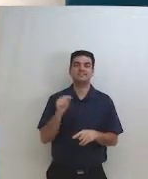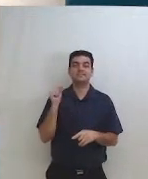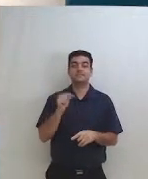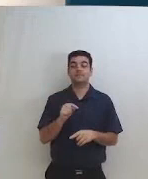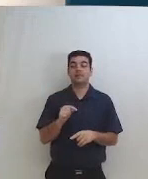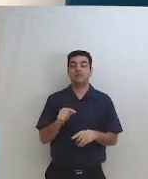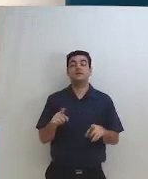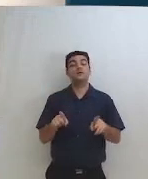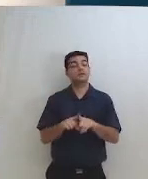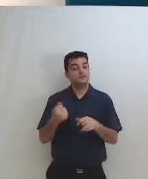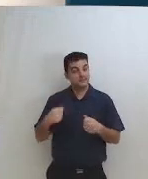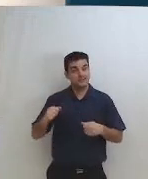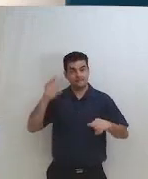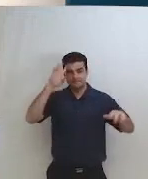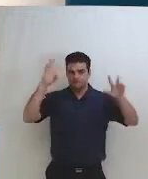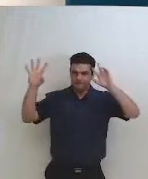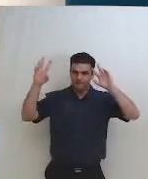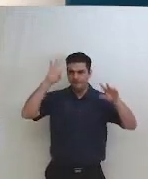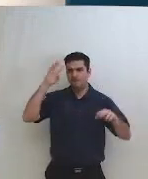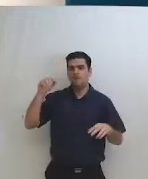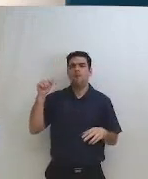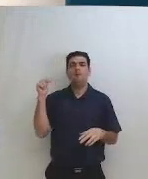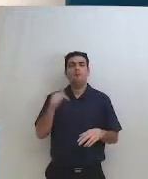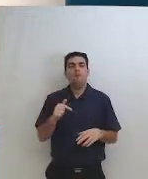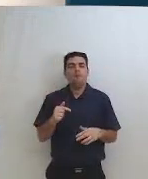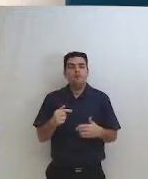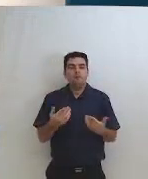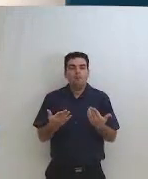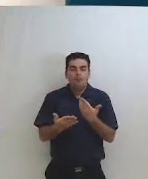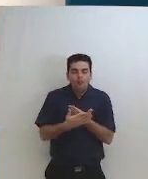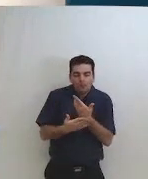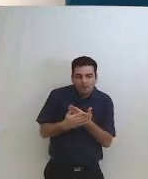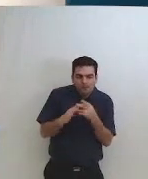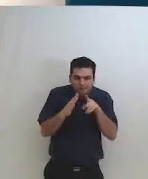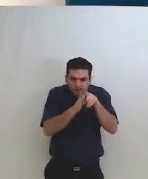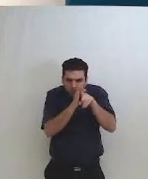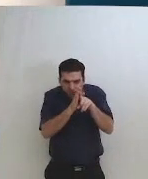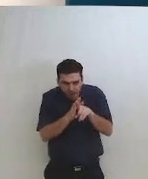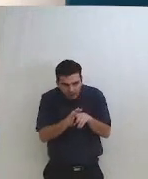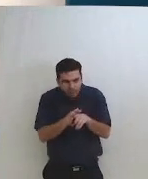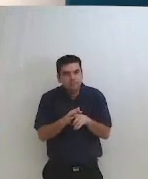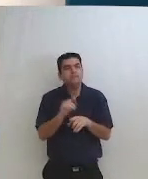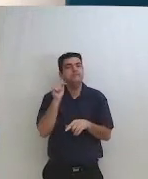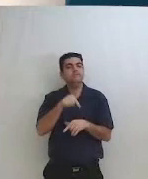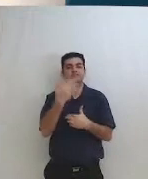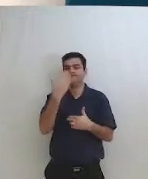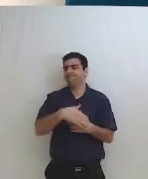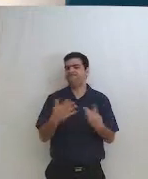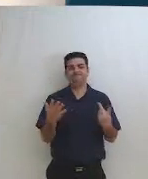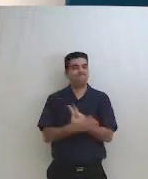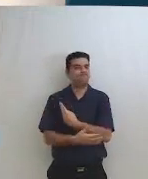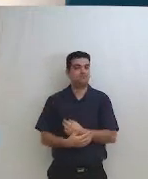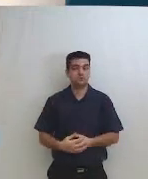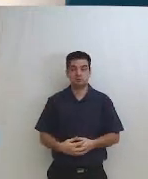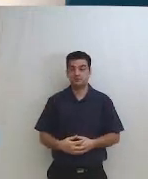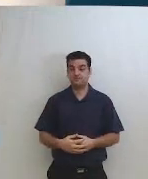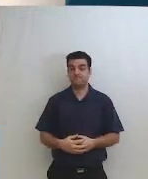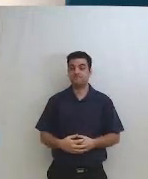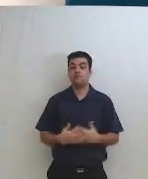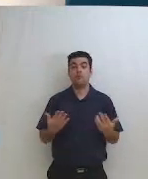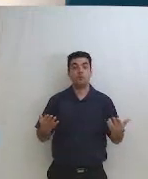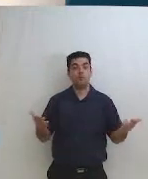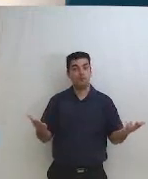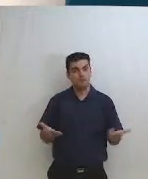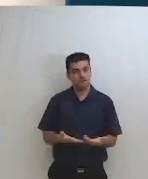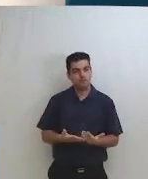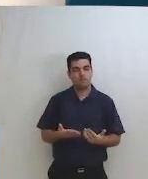vossas excelências apreciem a extensão da ilicitude desta prova ante a presença